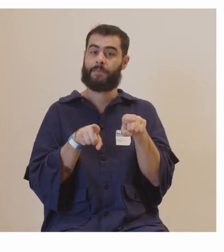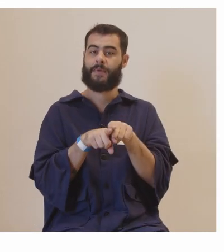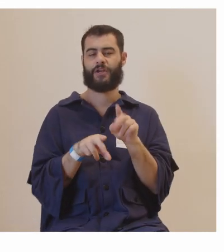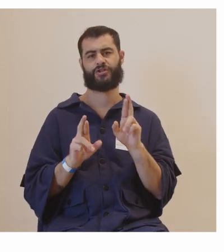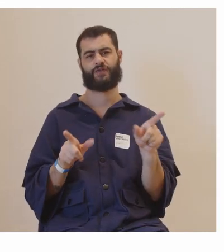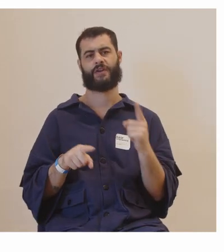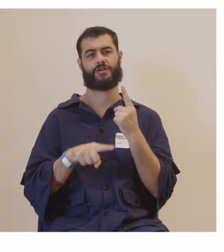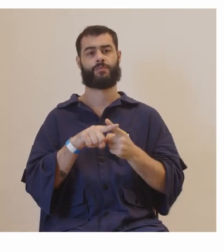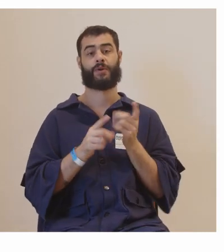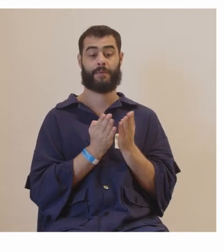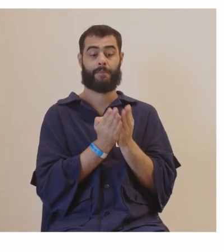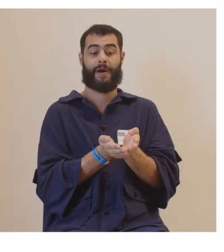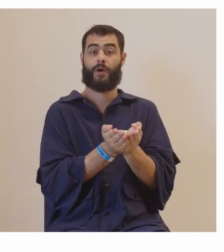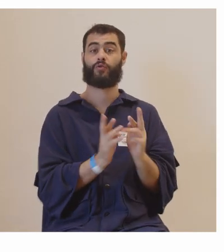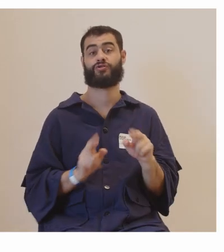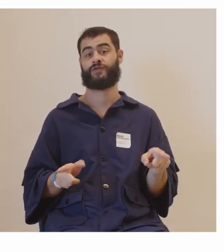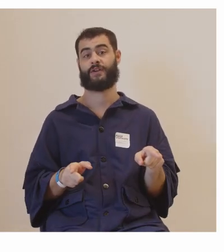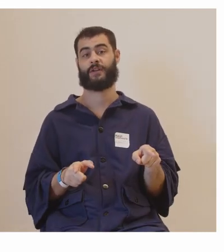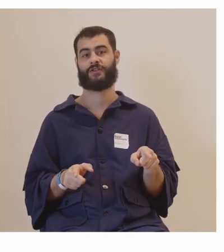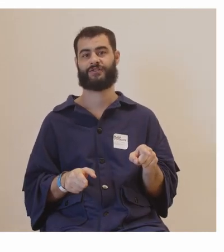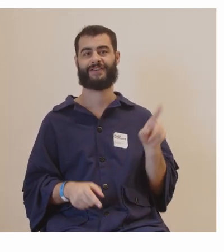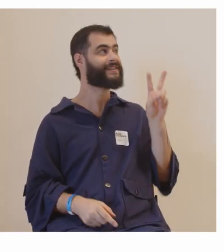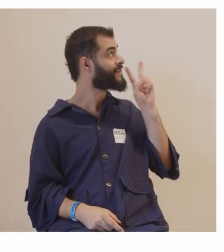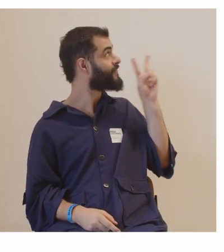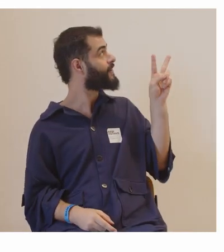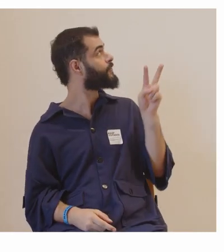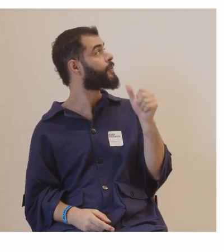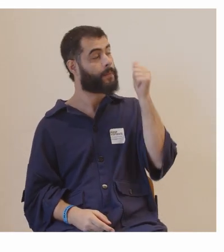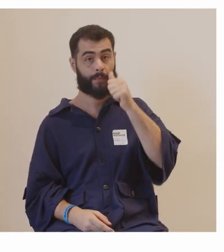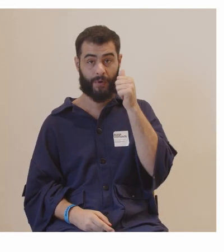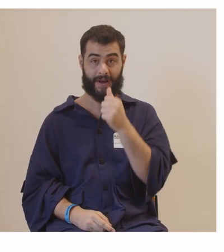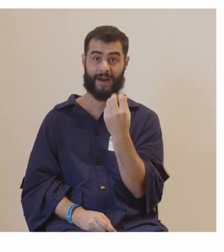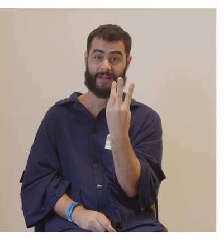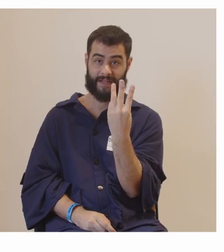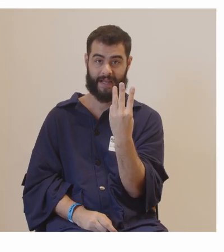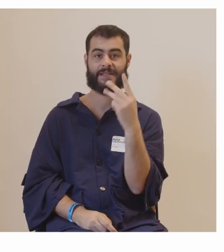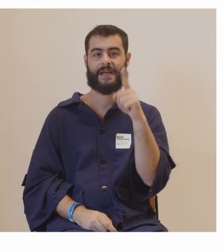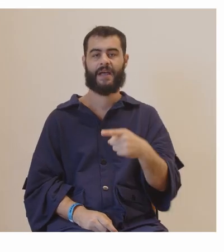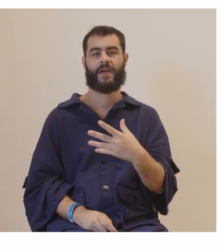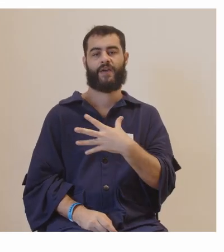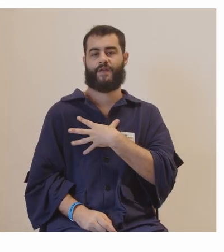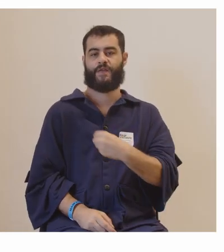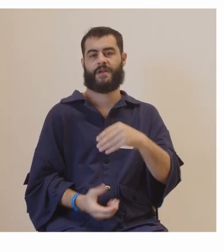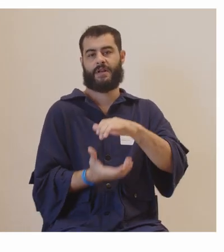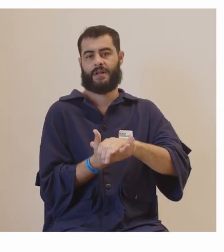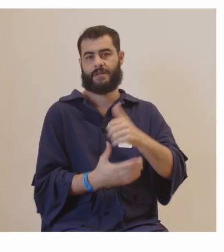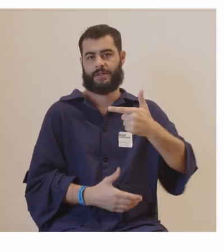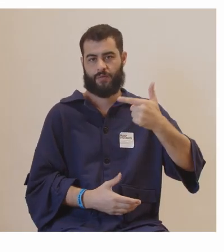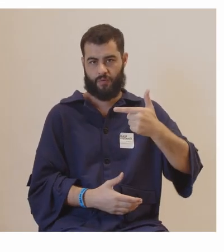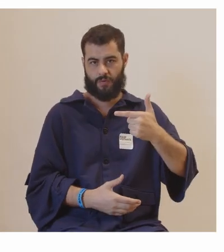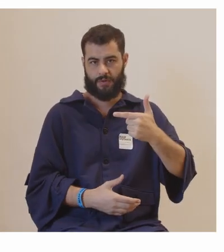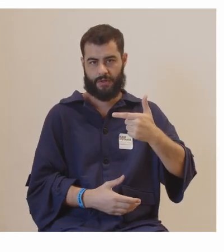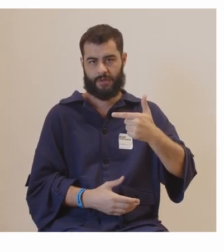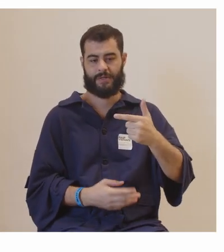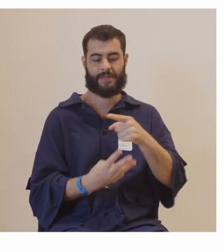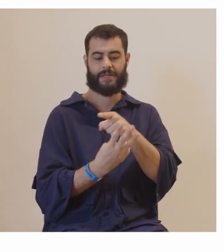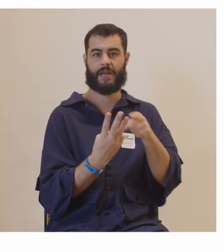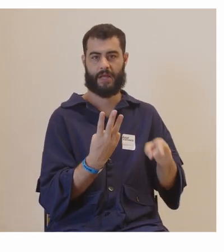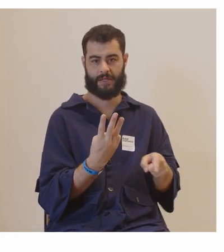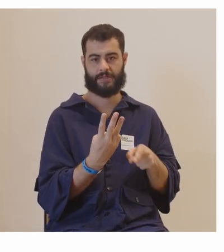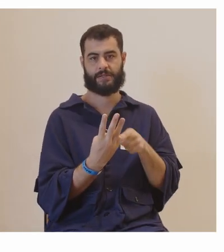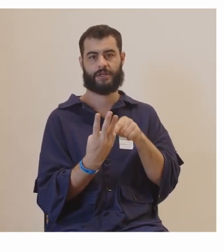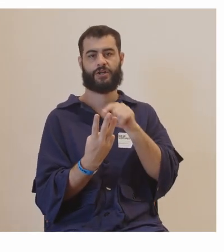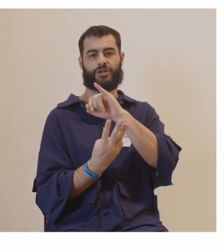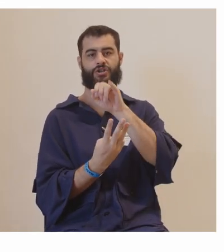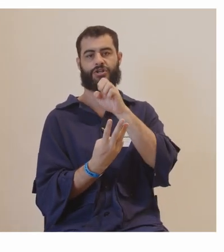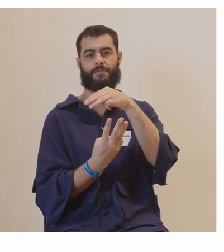3 enteadas dele, né? 3 das enteadas dele, melhor dizendo, que é a Germaine, que está de pé, que é a mais nova delas, a Suzanne e